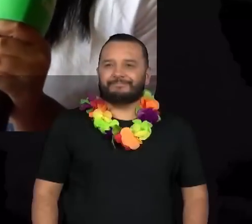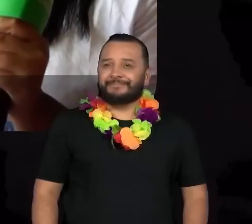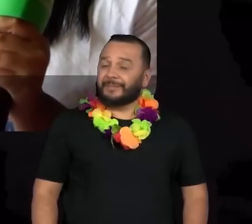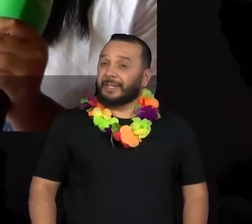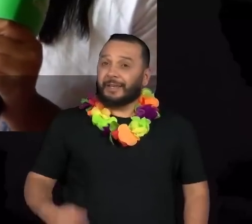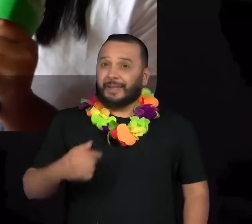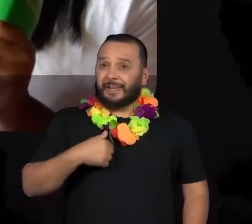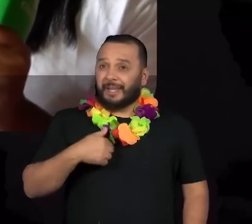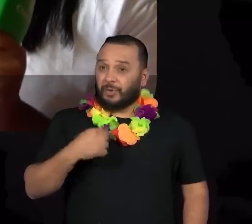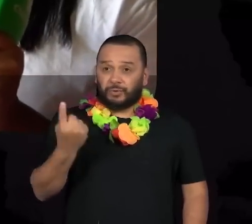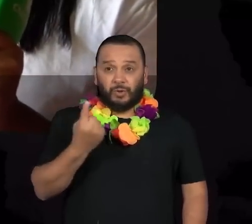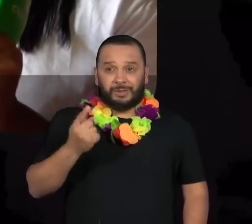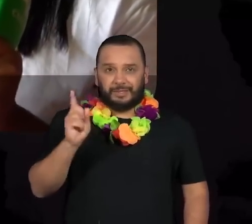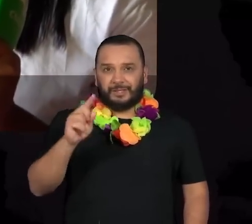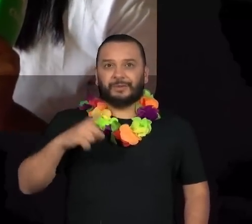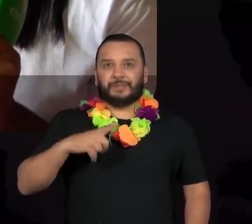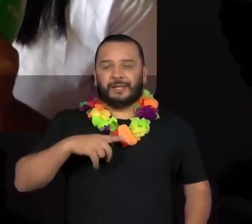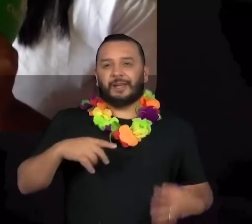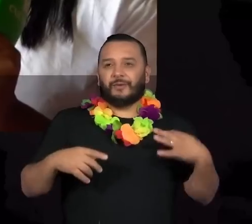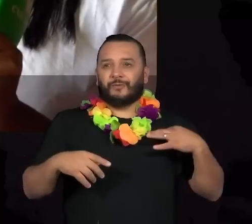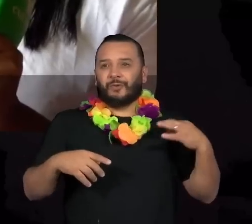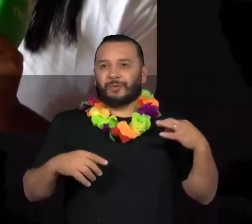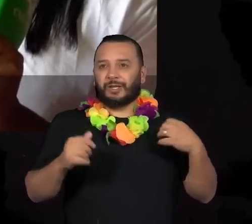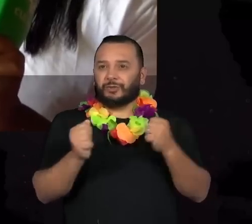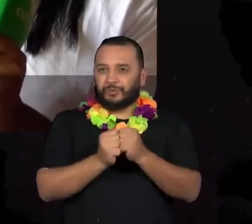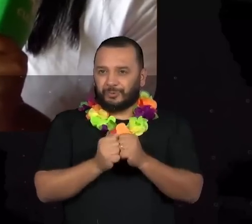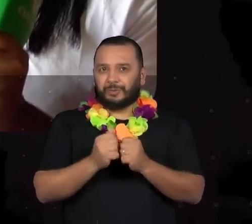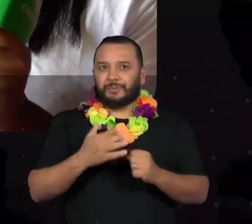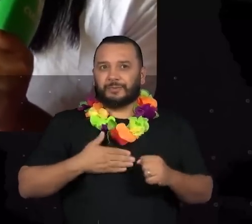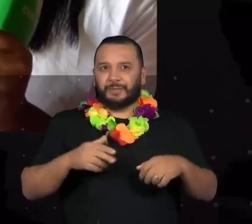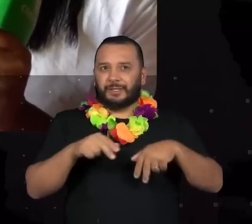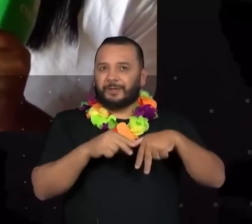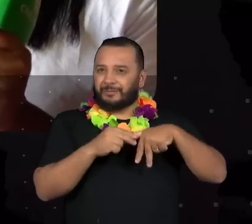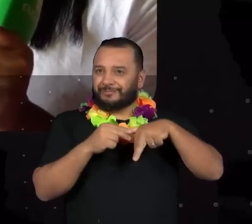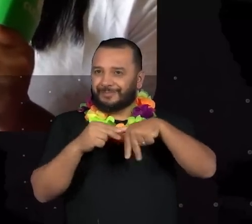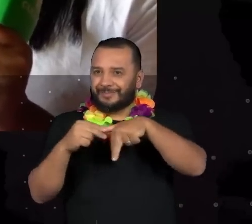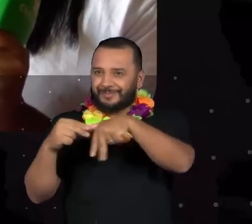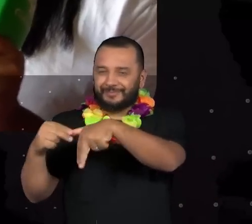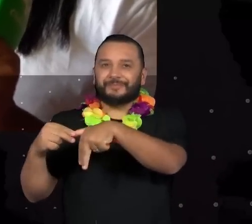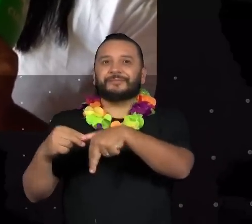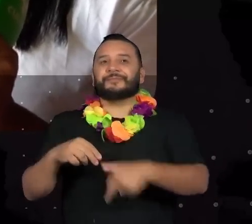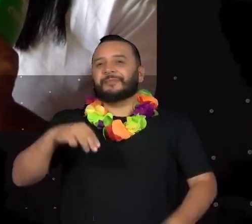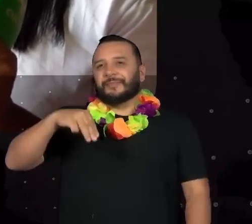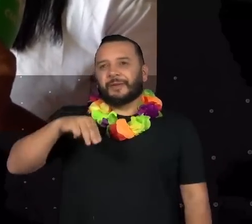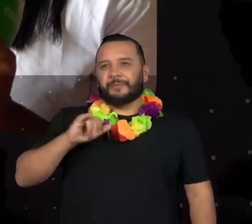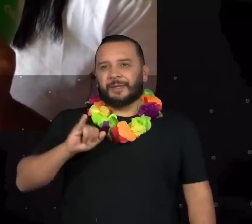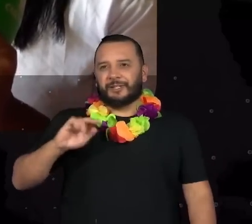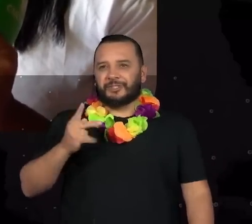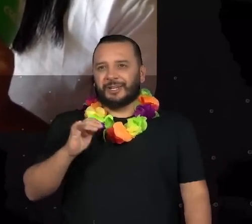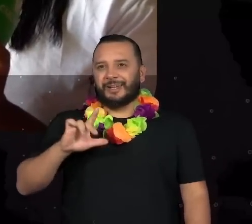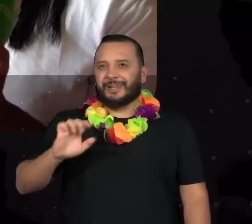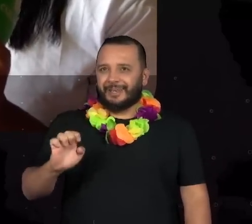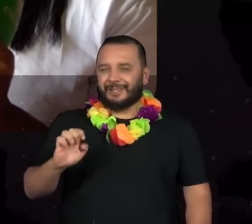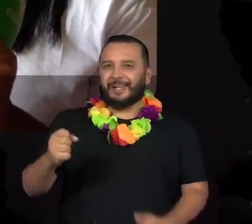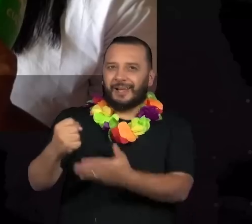sozinha, tenho a voluntária, né, que é a Michele. Ela é a pessoa que está para me auxiliar, descrever